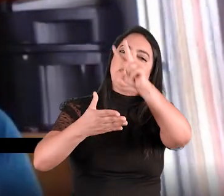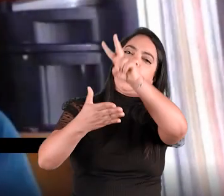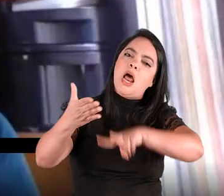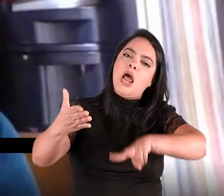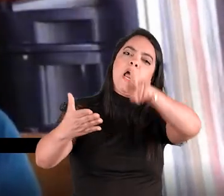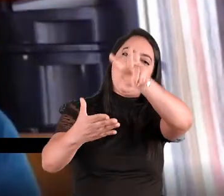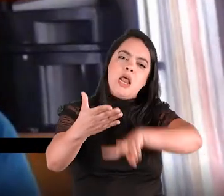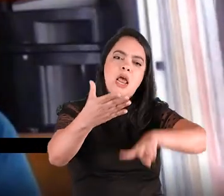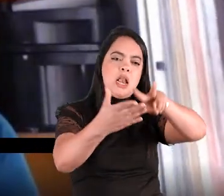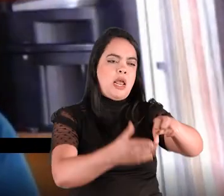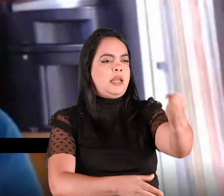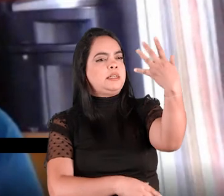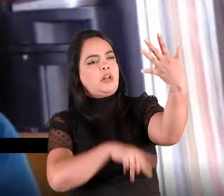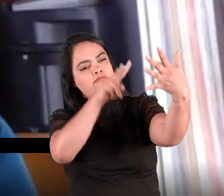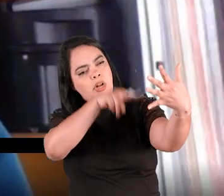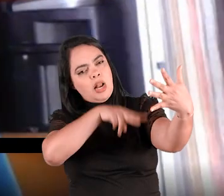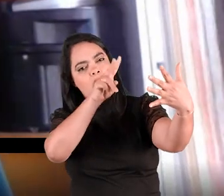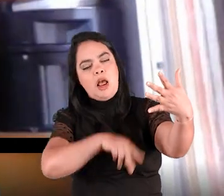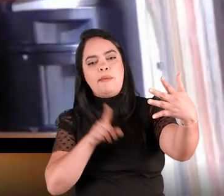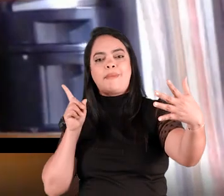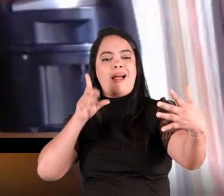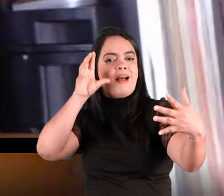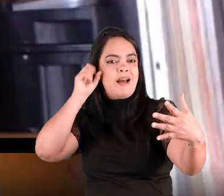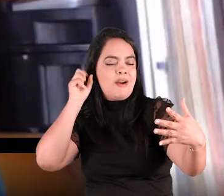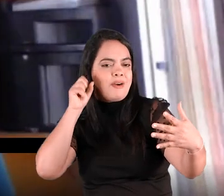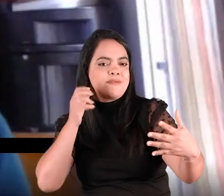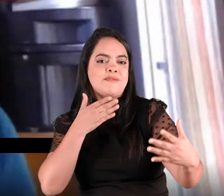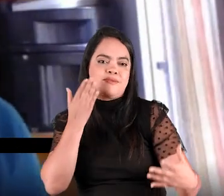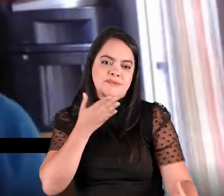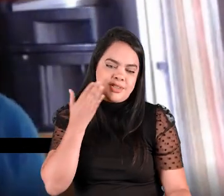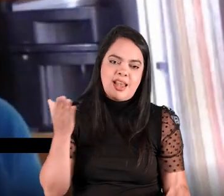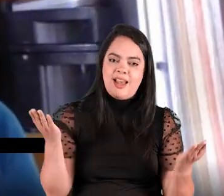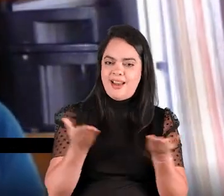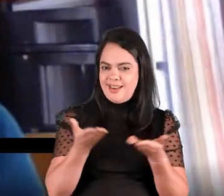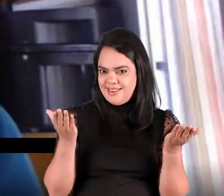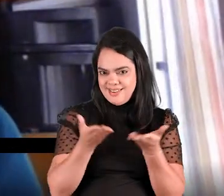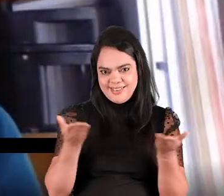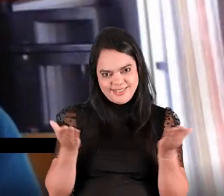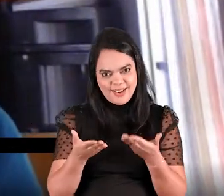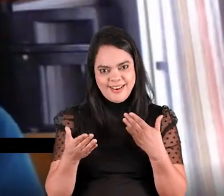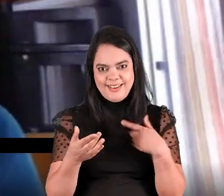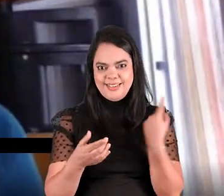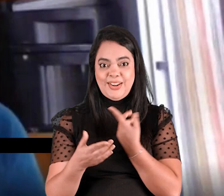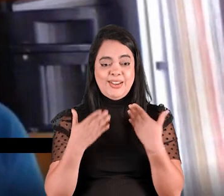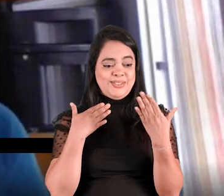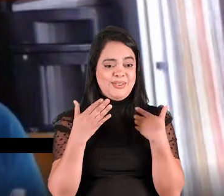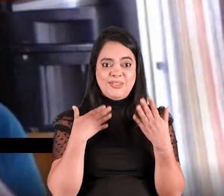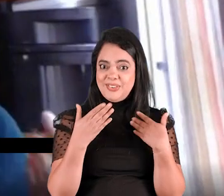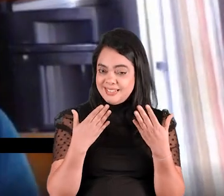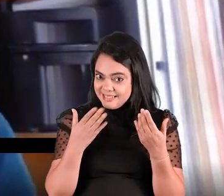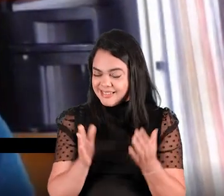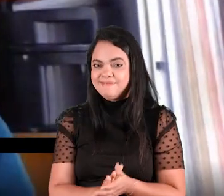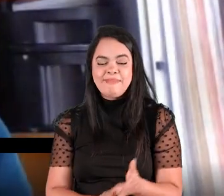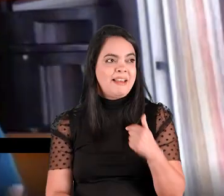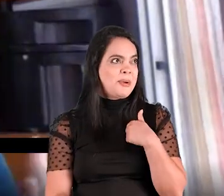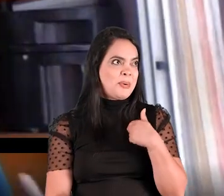que estava no slide para facilitar essa, mas assim, agora com essa conversa com vocês, as minhas